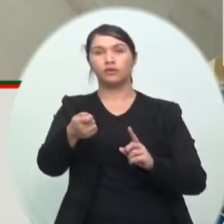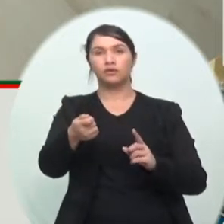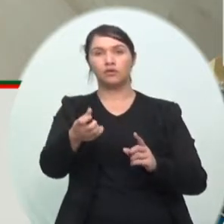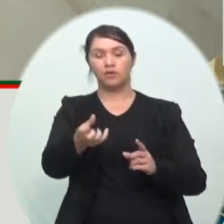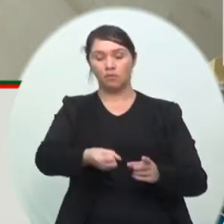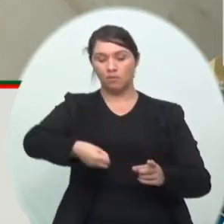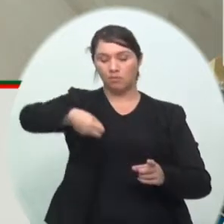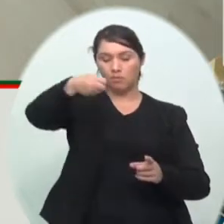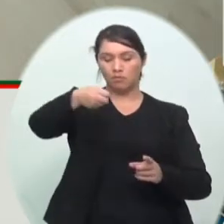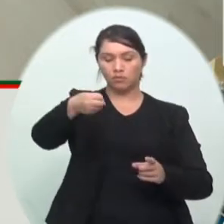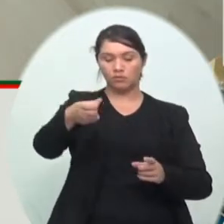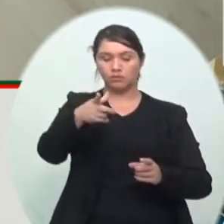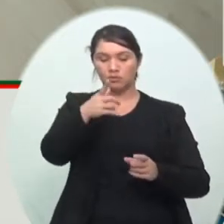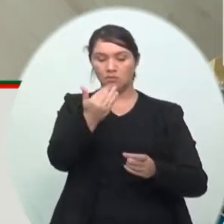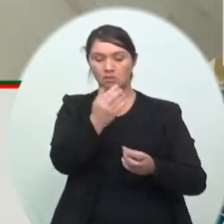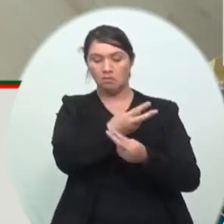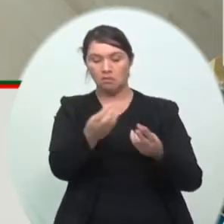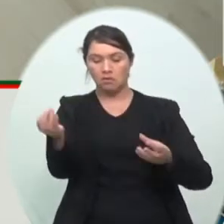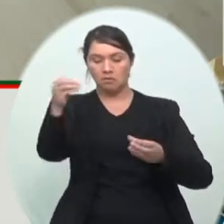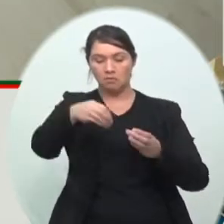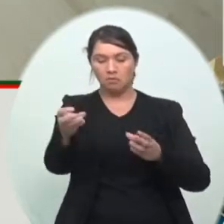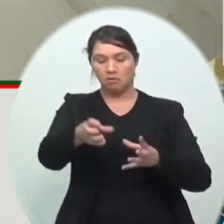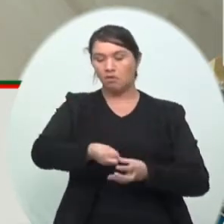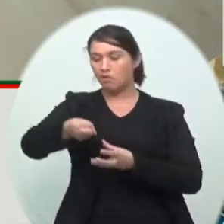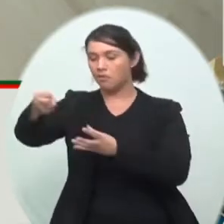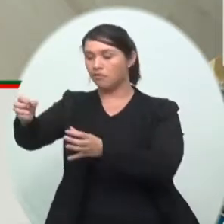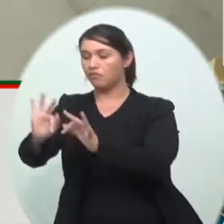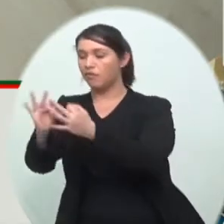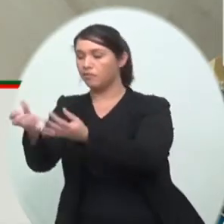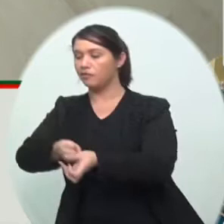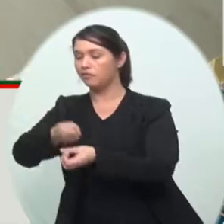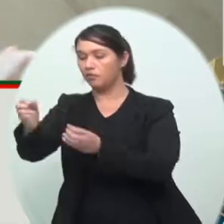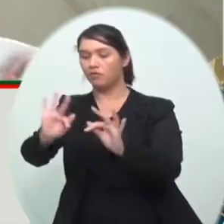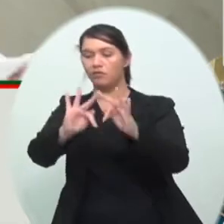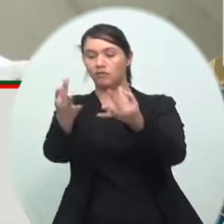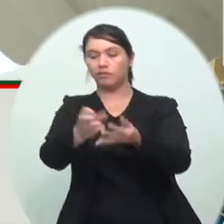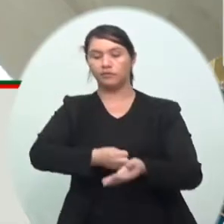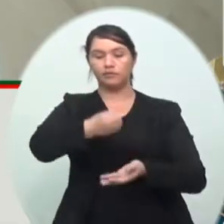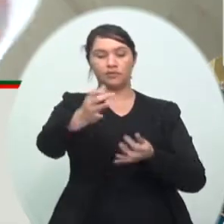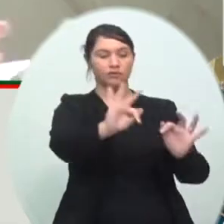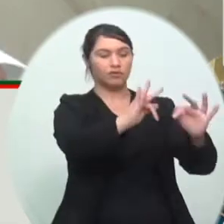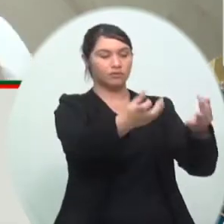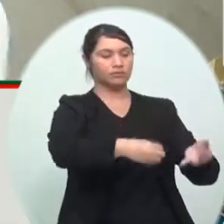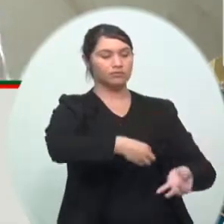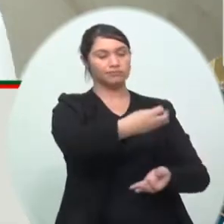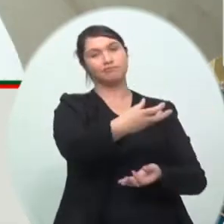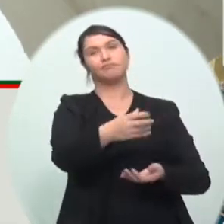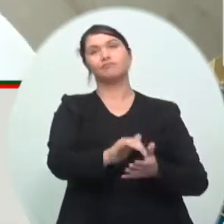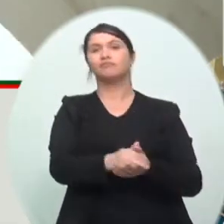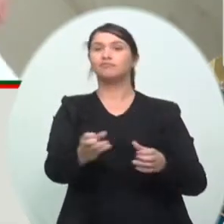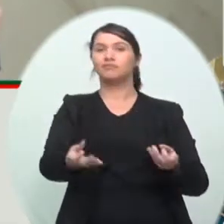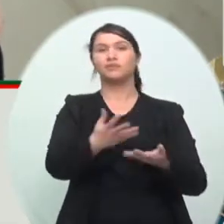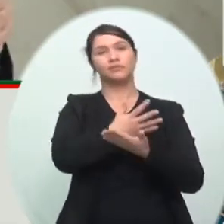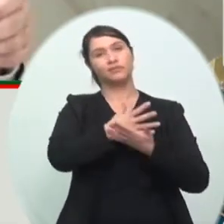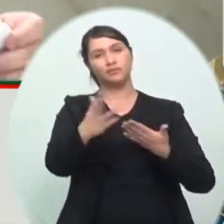precisavam. Nascia então a Associação de Caridade Fanuel, nossa querida ACAF.